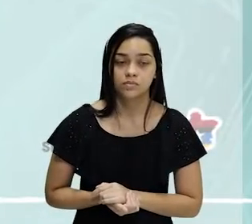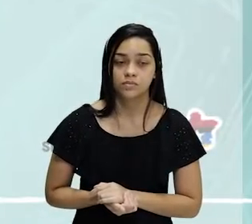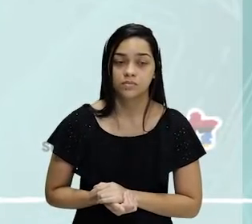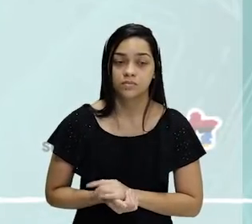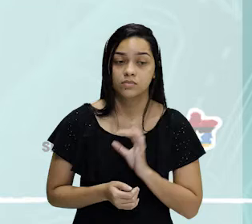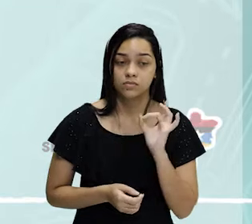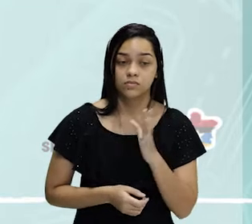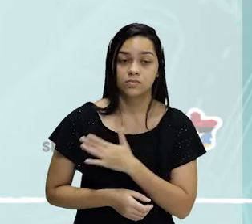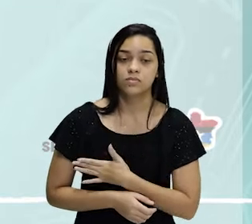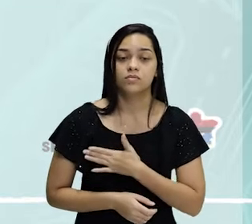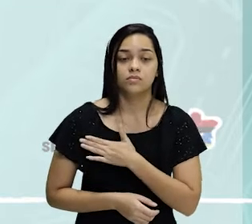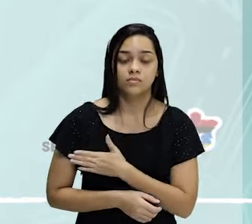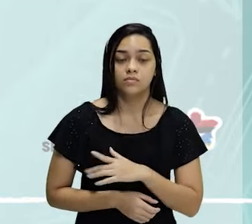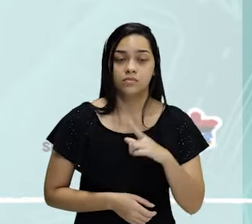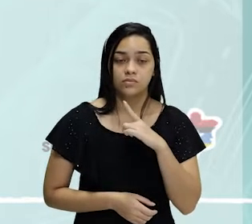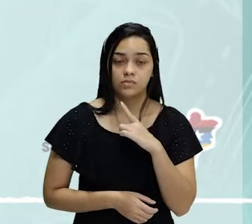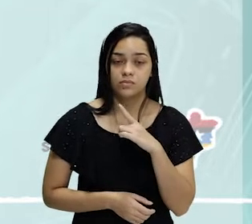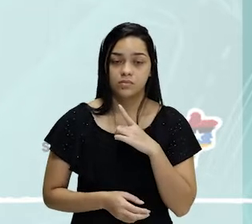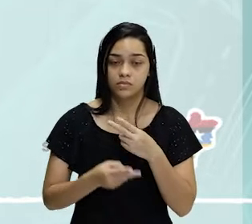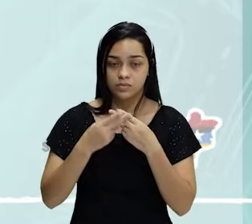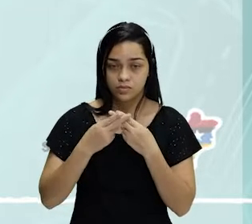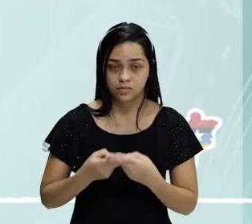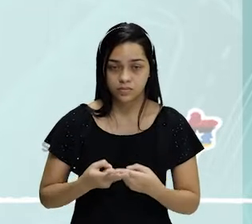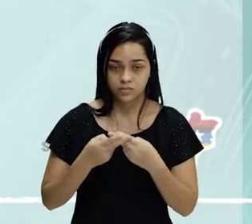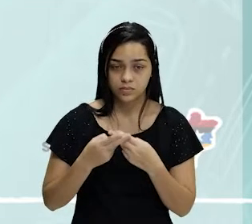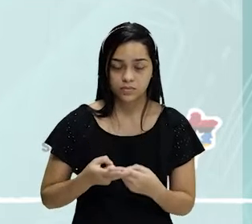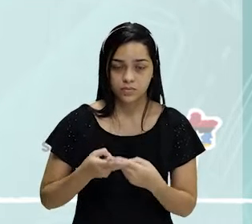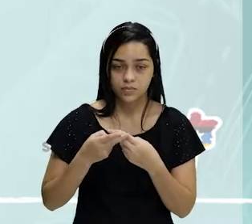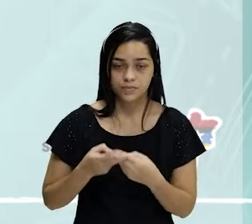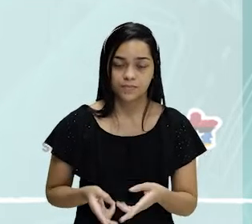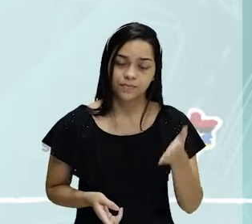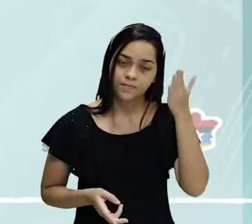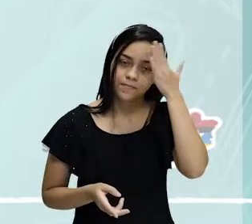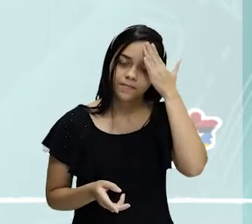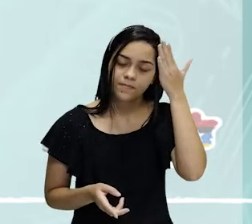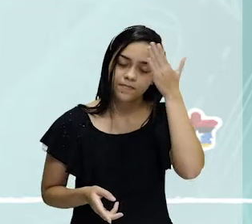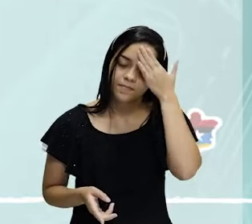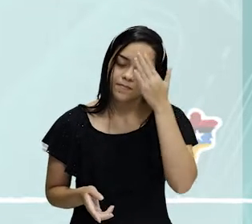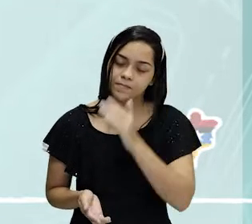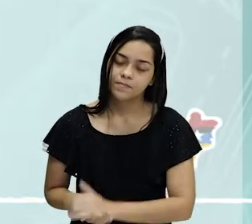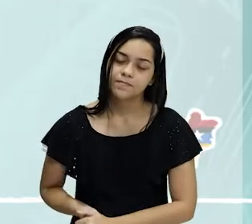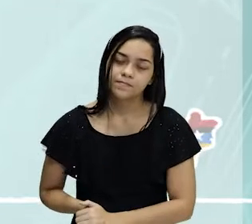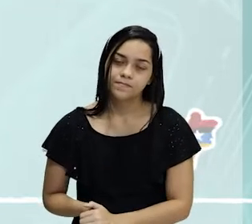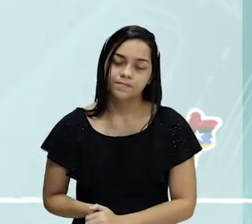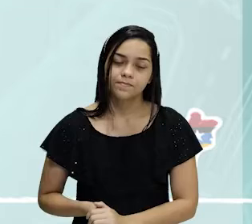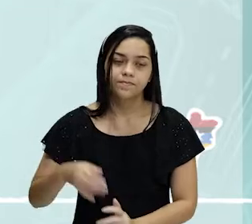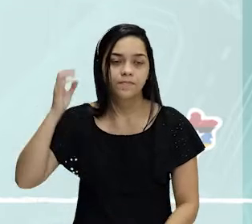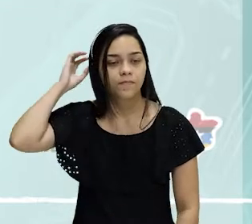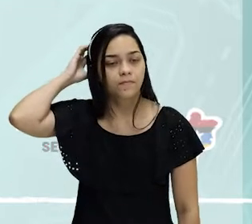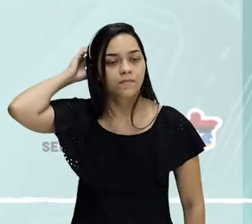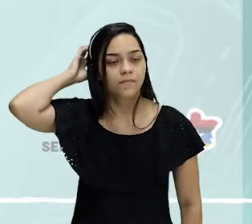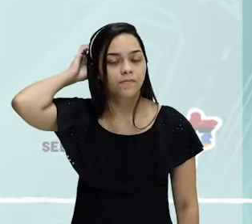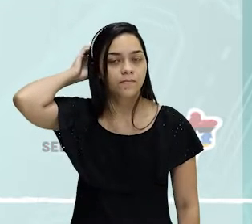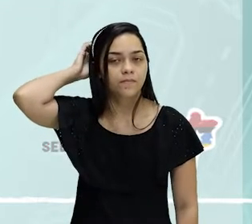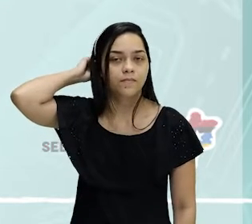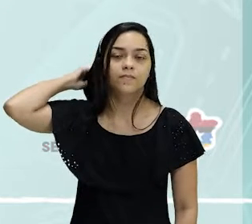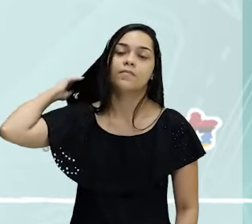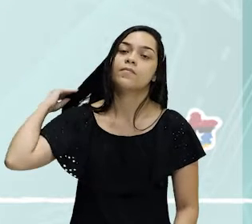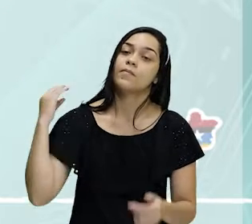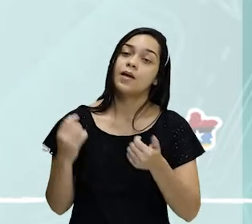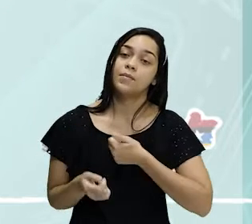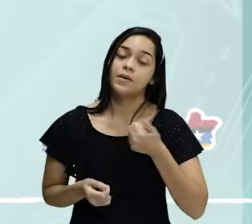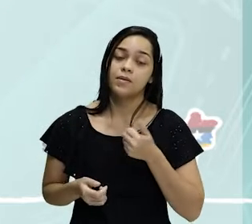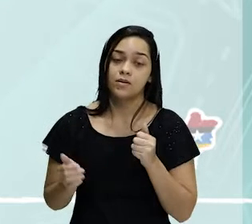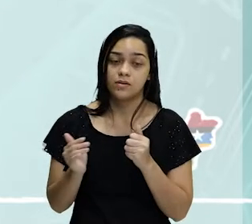Apenas gostaria que tivesse paciência e compreensão. Apenas gostaria é a